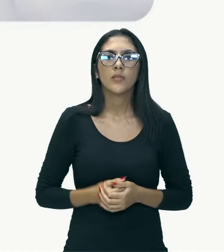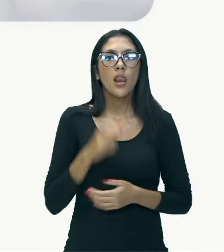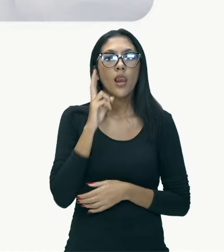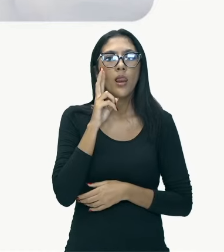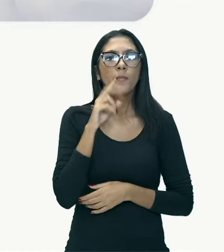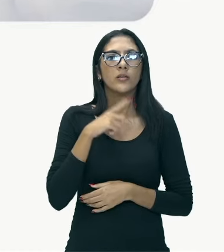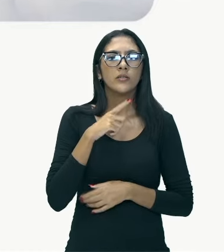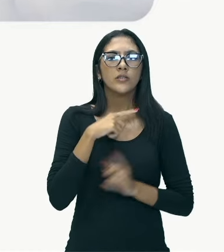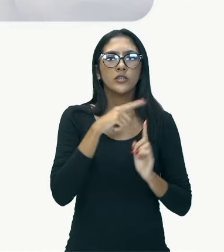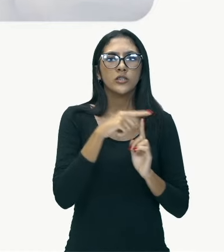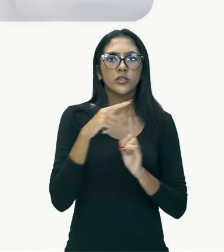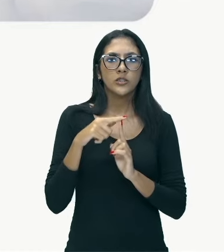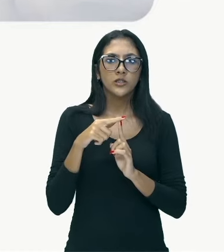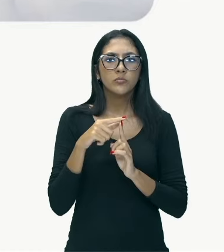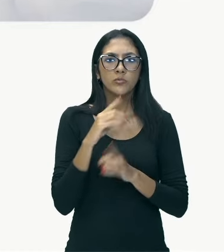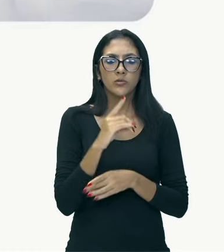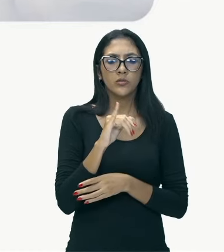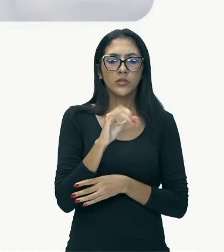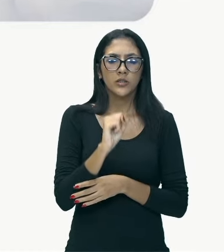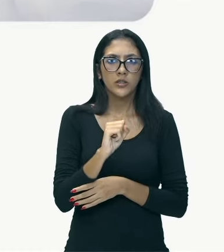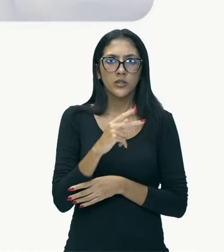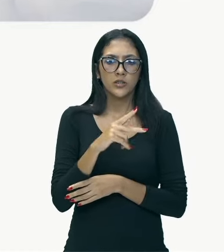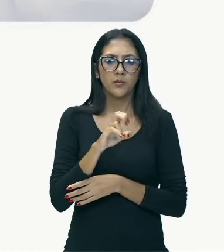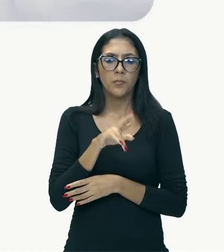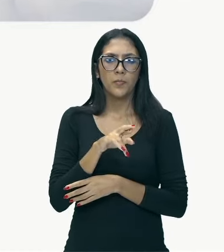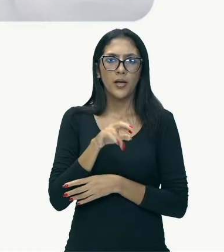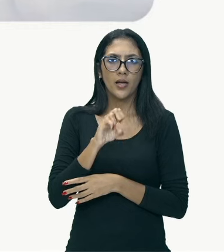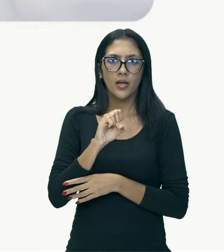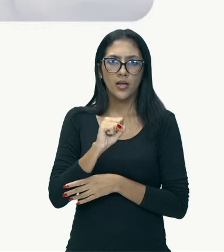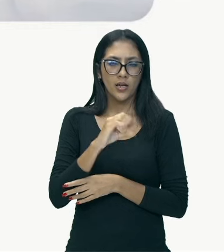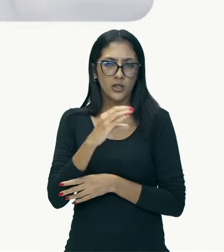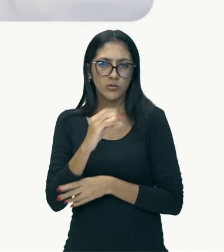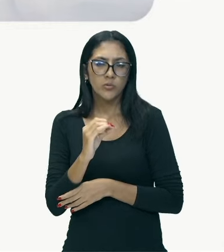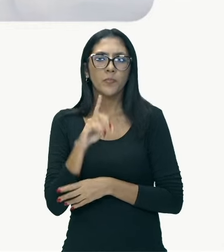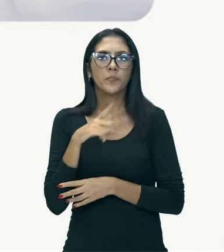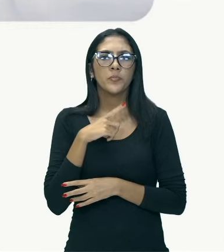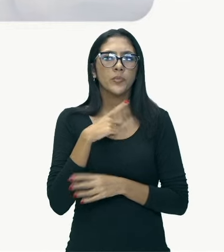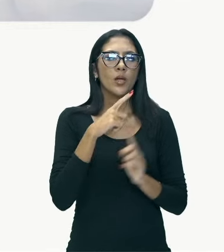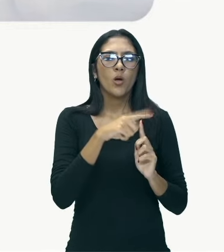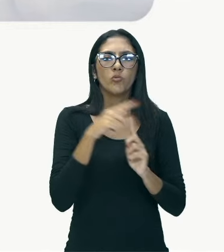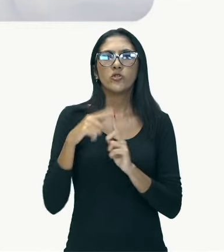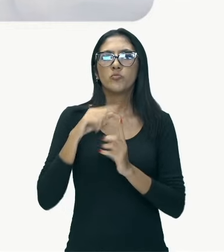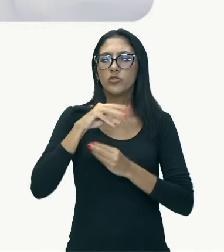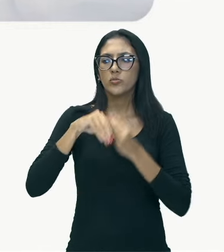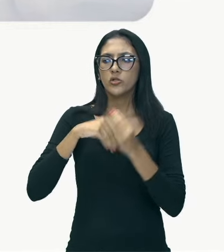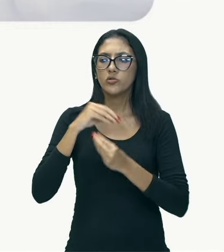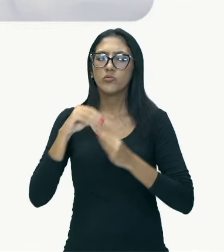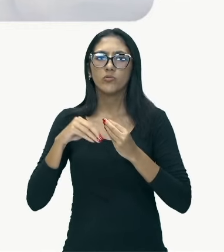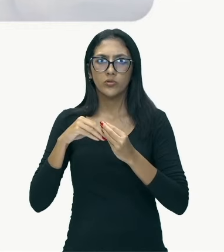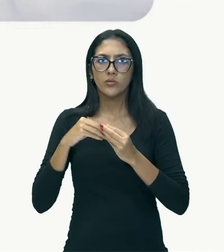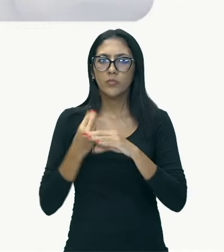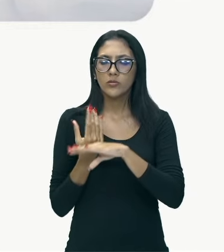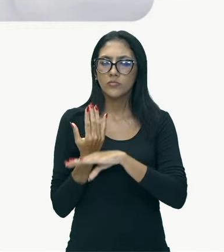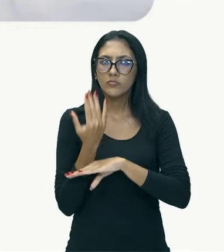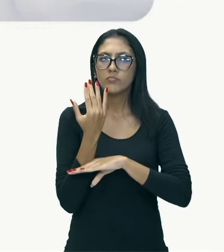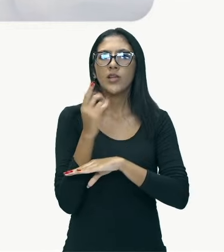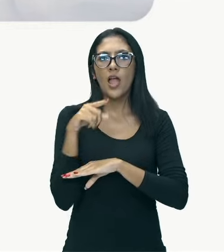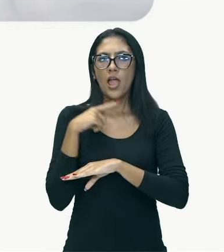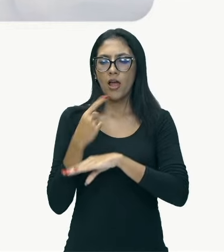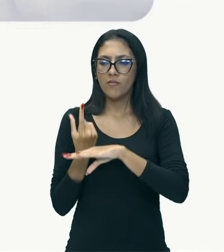é equivalente ao soluto e o dispersante, ele é equivalente ao solvente, tá bom? A